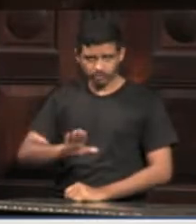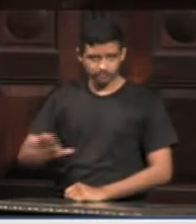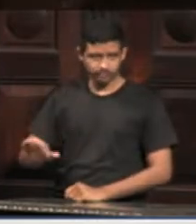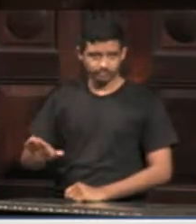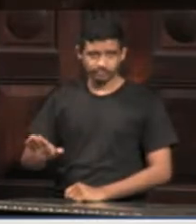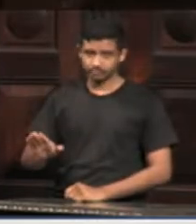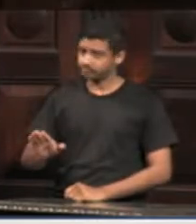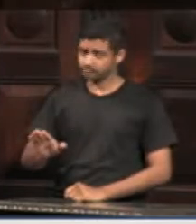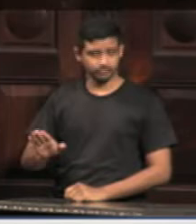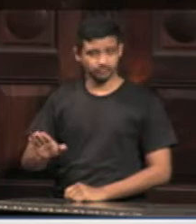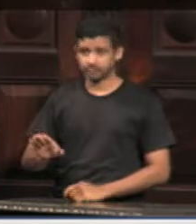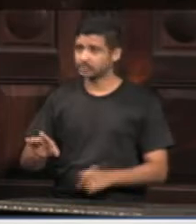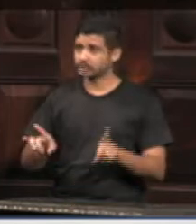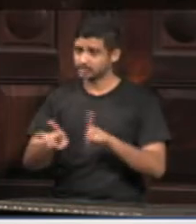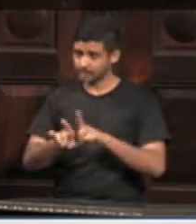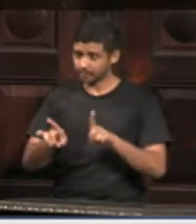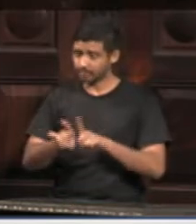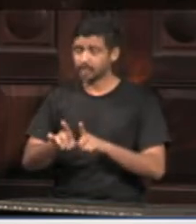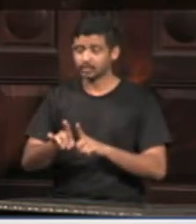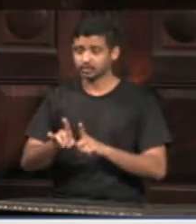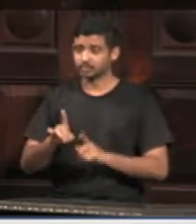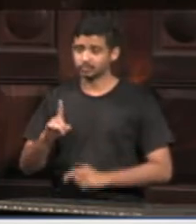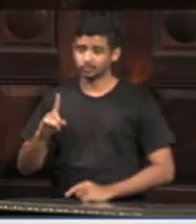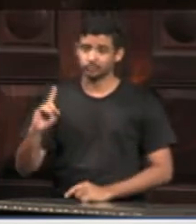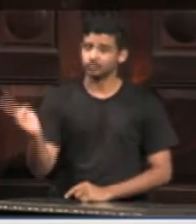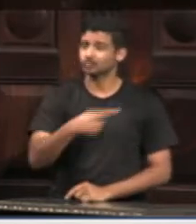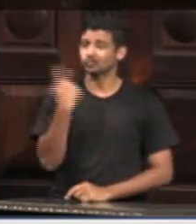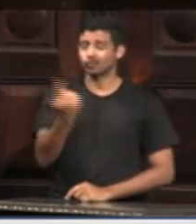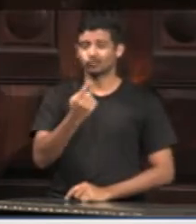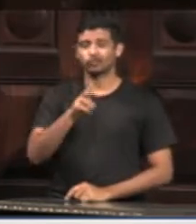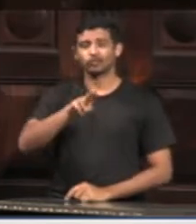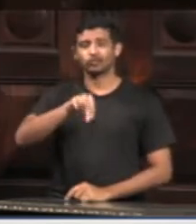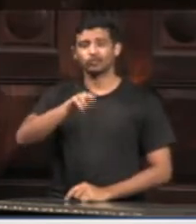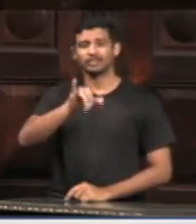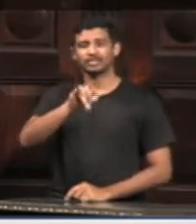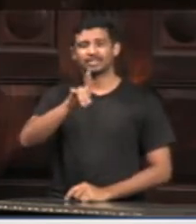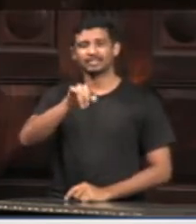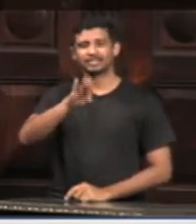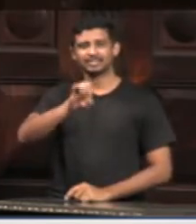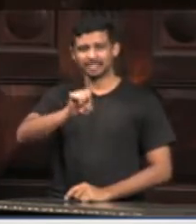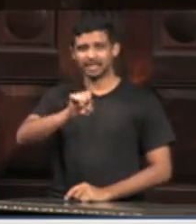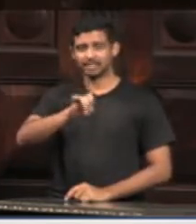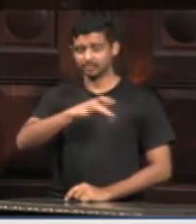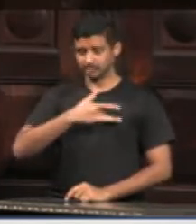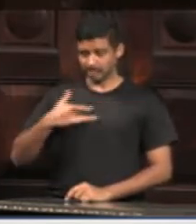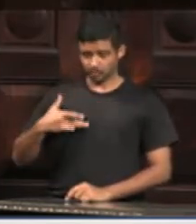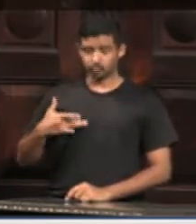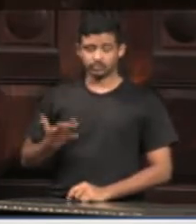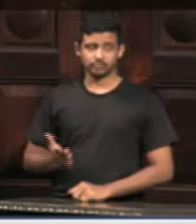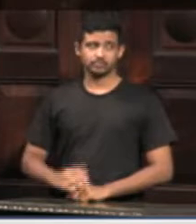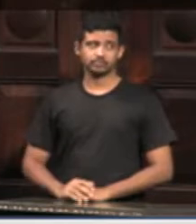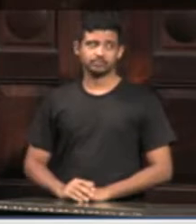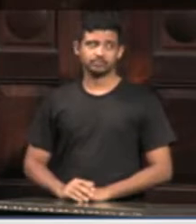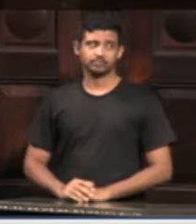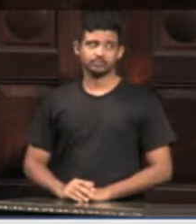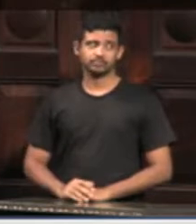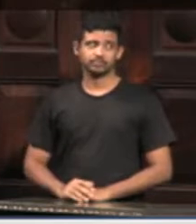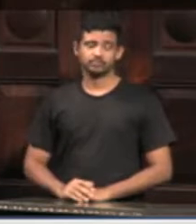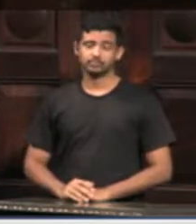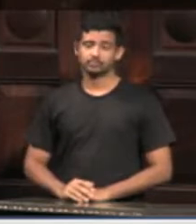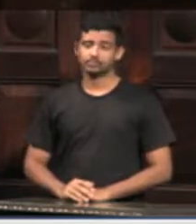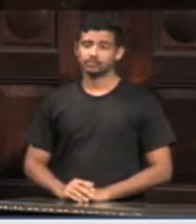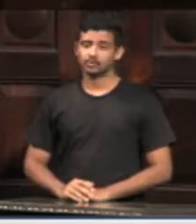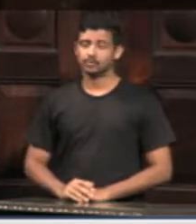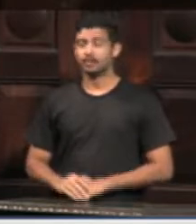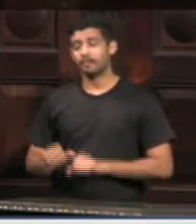também o que resta de unidade estadual de saúde e também as unidades